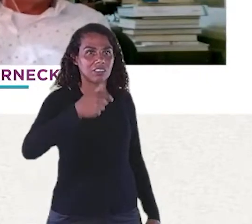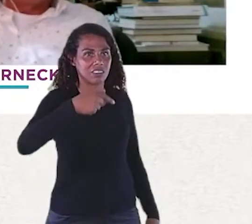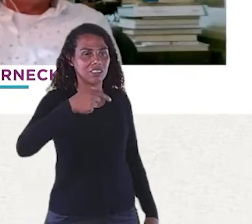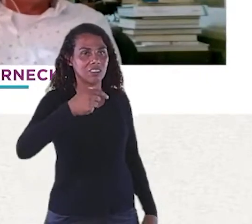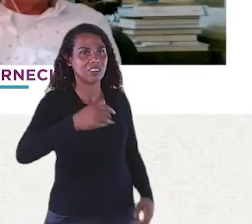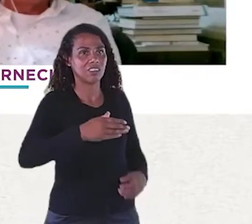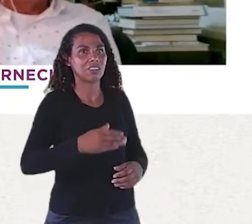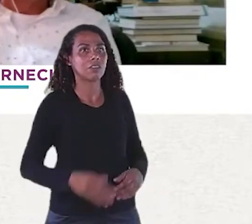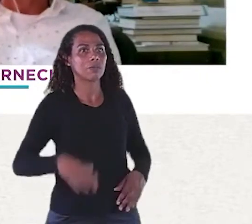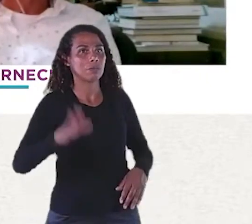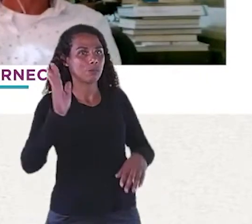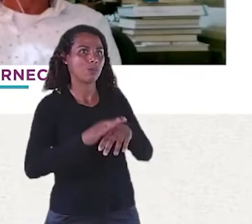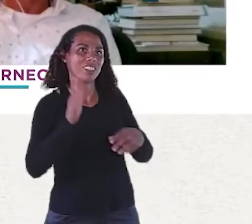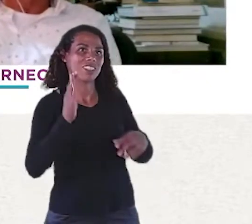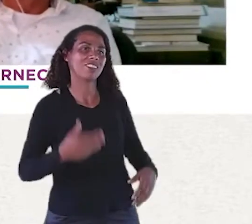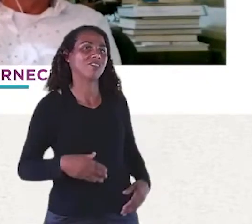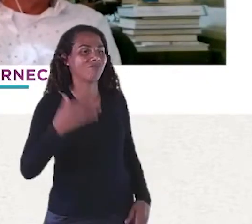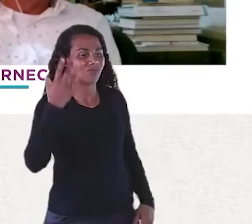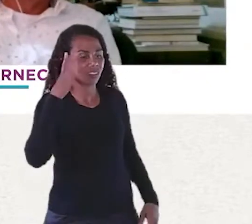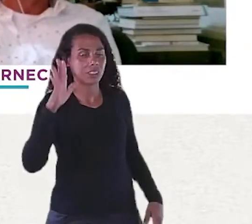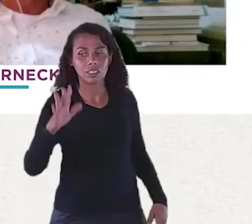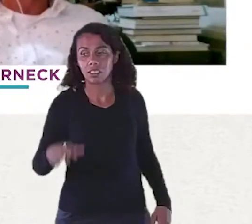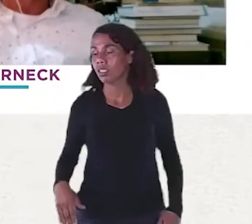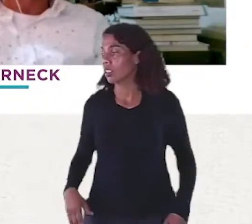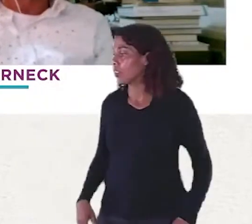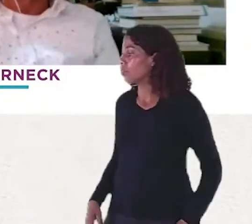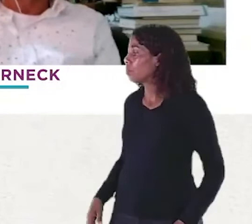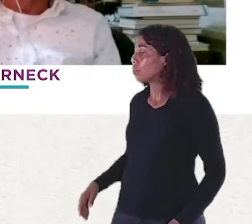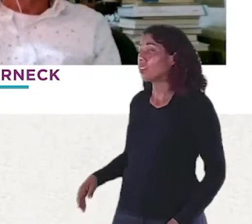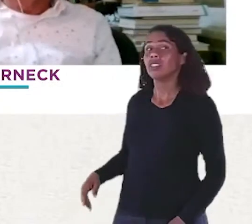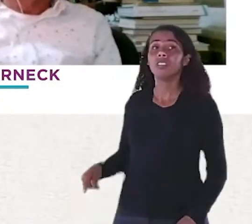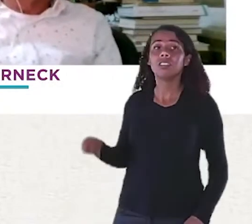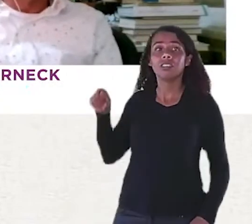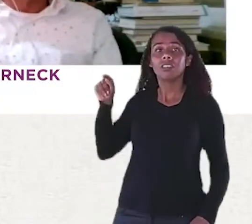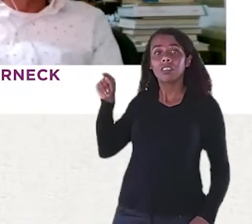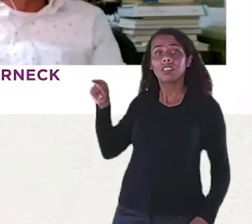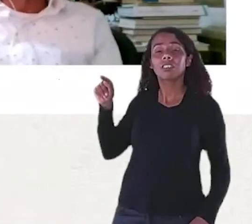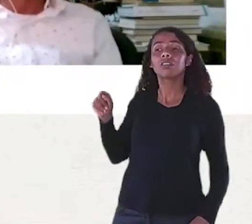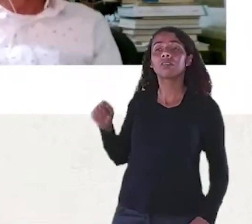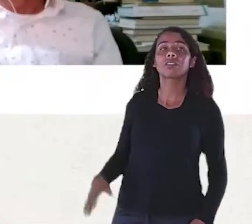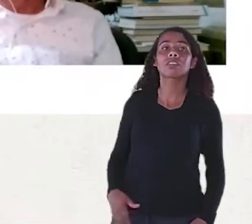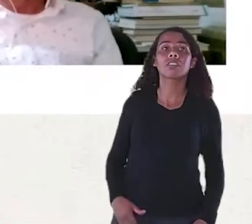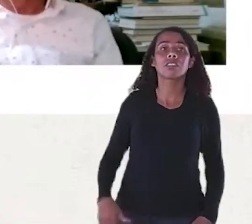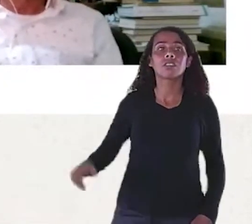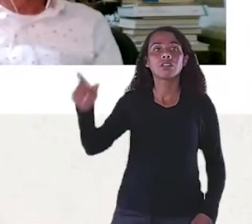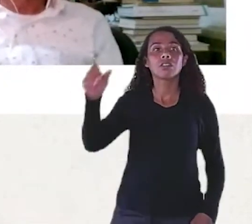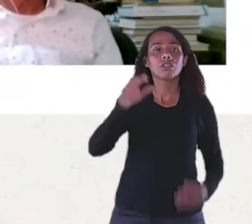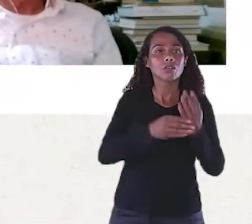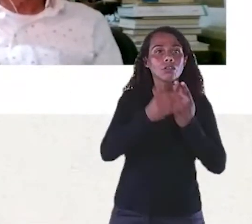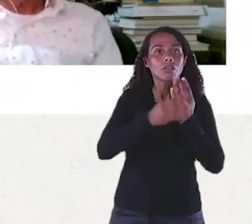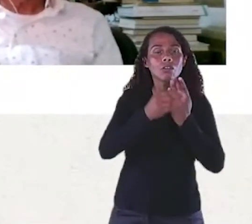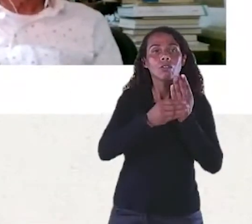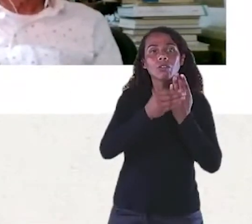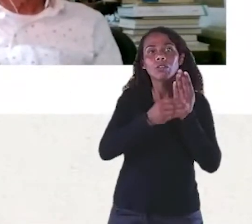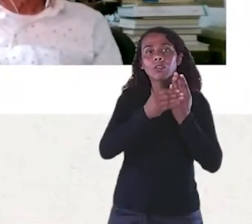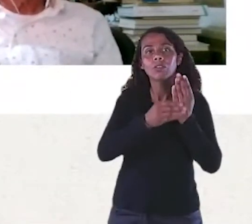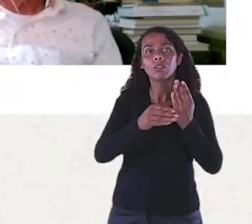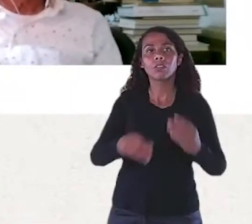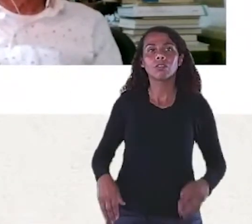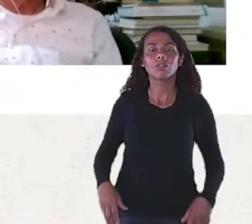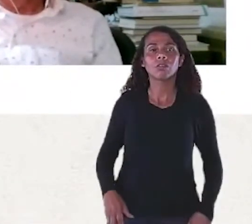Fernando Moraes em Brasília, lá no século, aquele século que você conhece. Aí vem lá, auditório lotado, vem descendo um